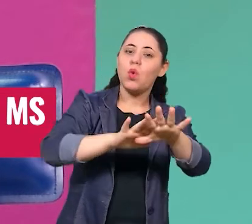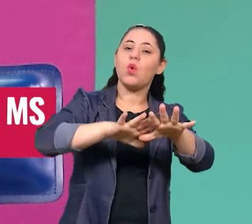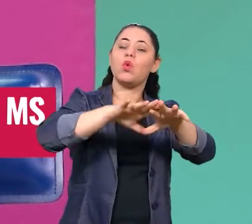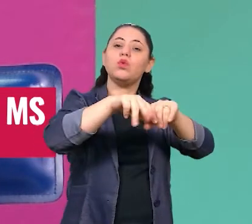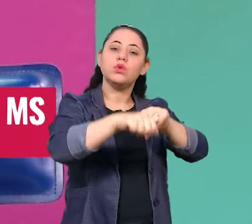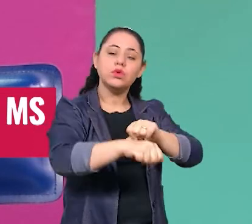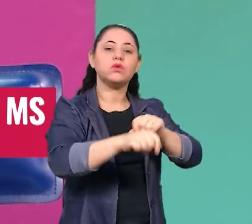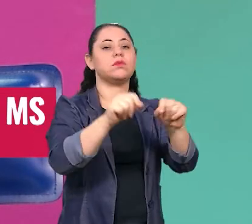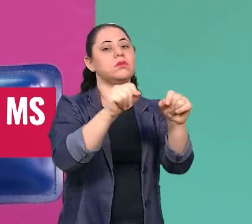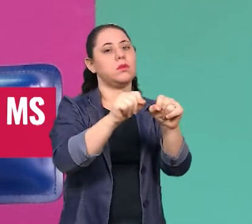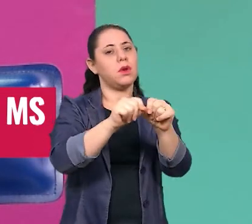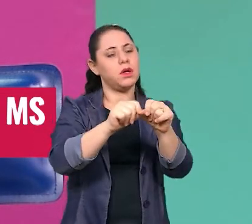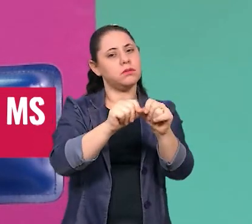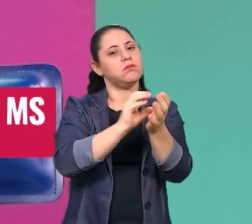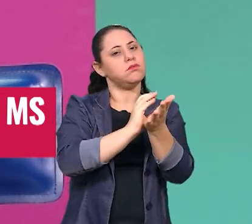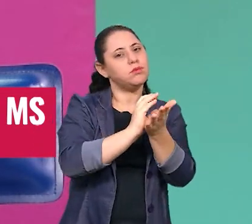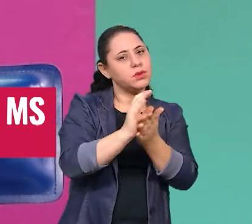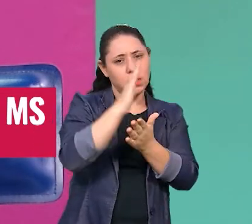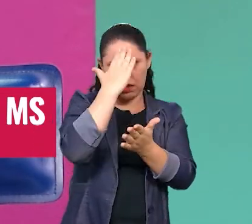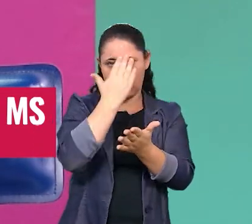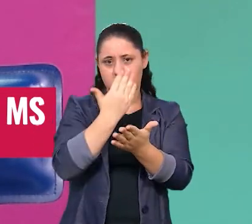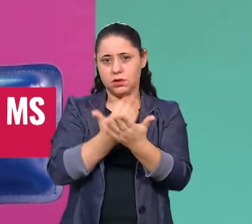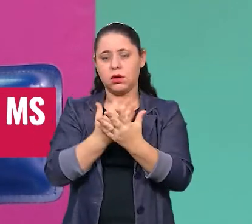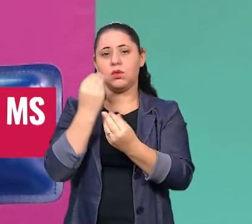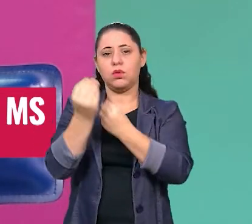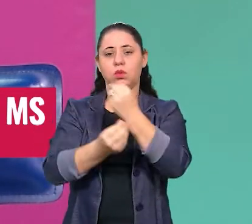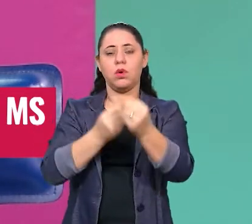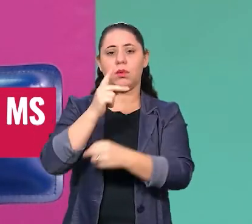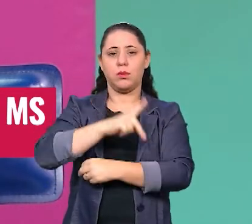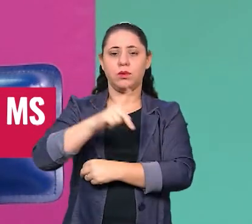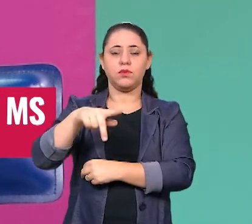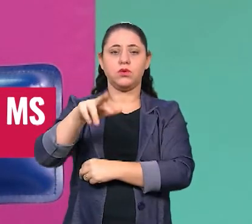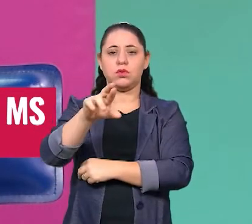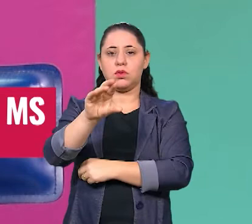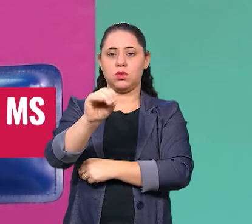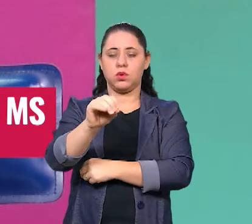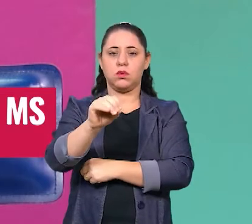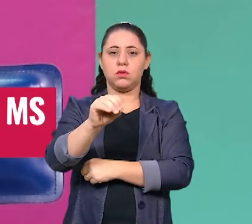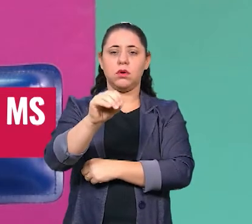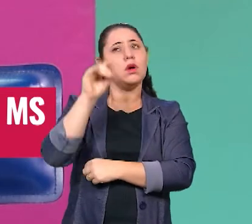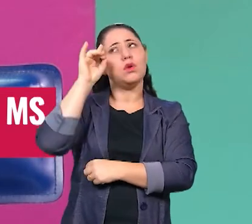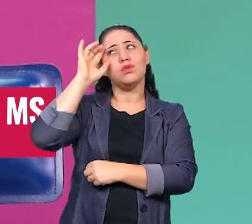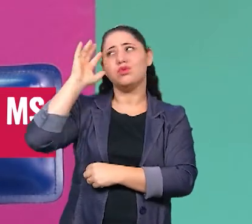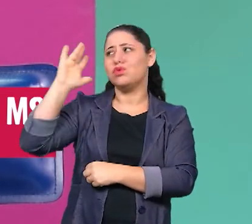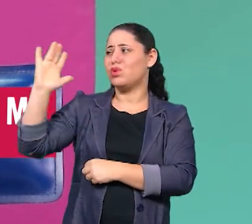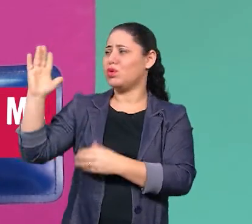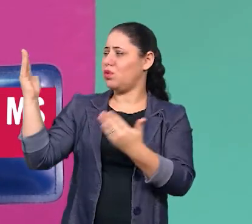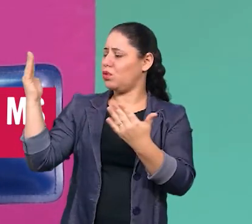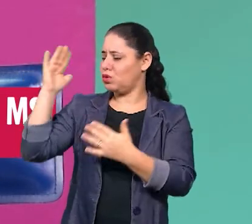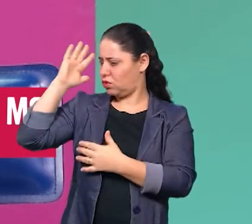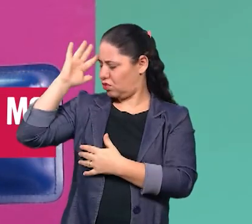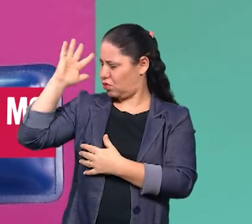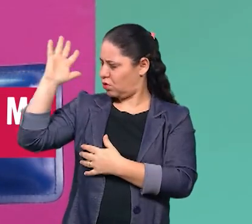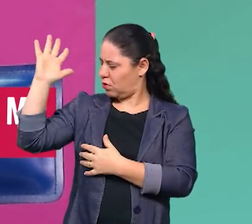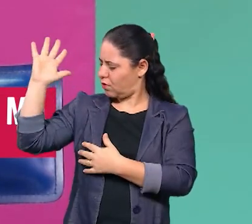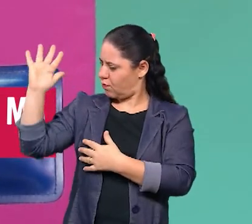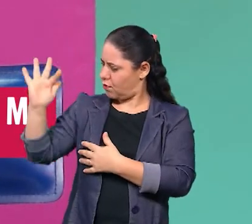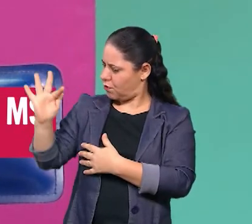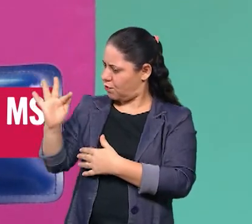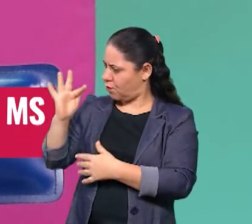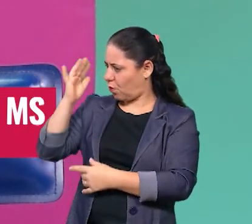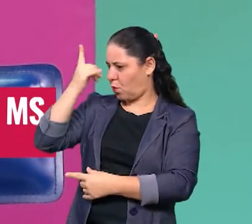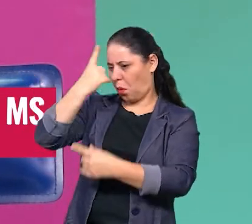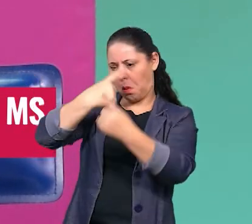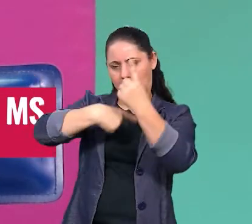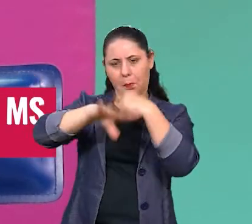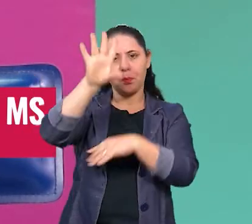investir, acreditar, como a professora Rô falou, são sonhos que você hoje está sonhando, mas cabe a cada um dar esses